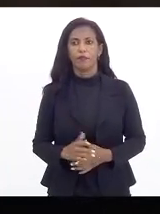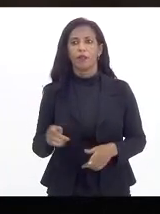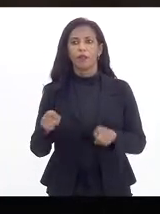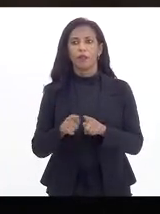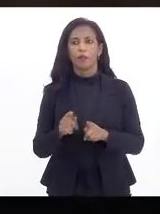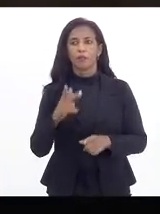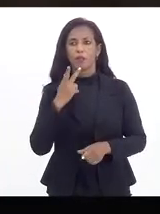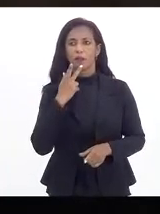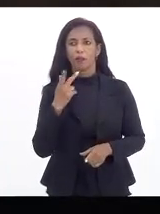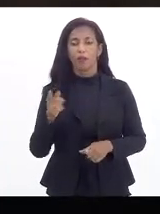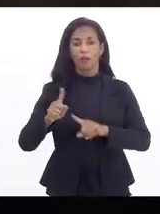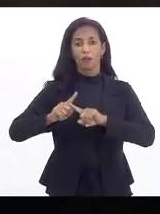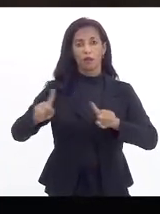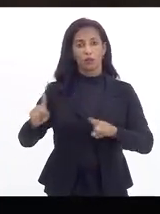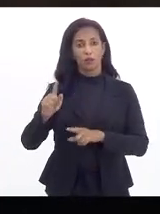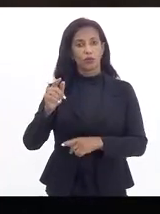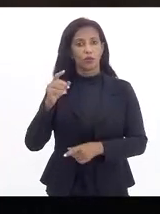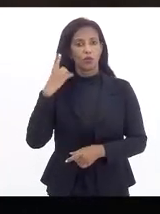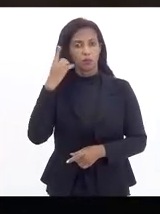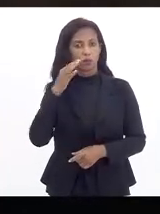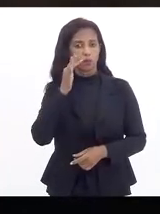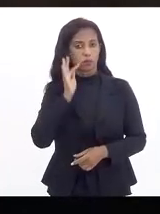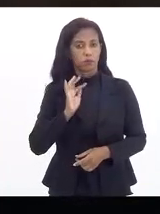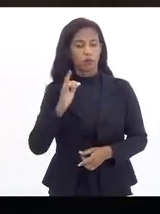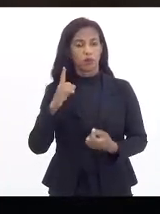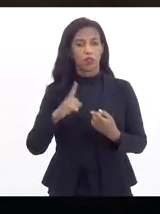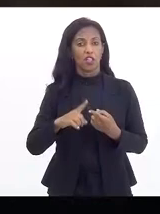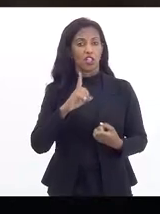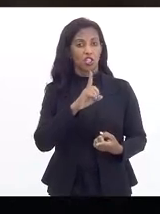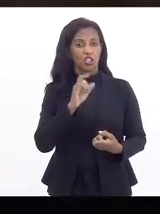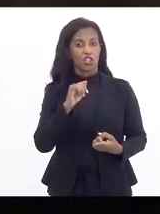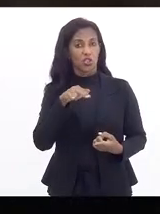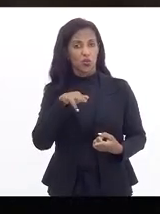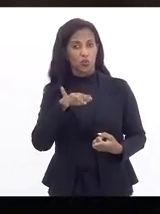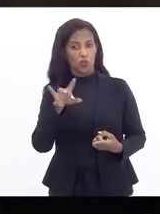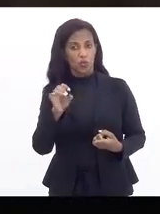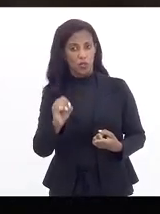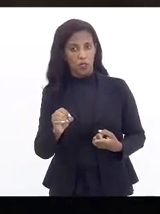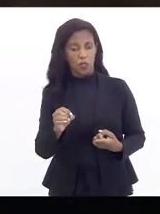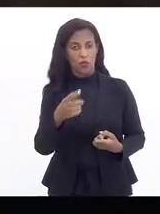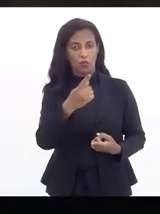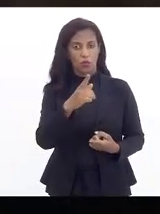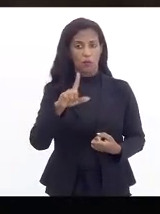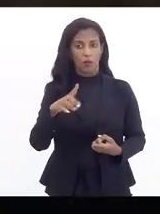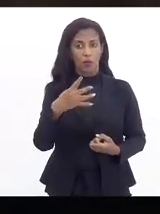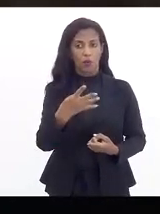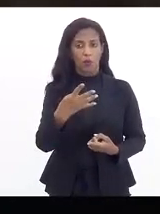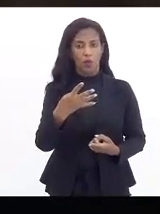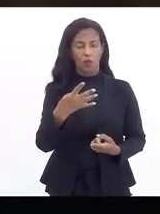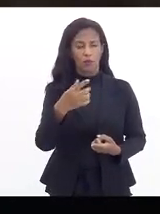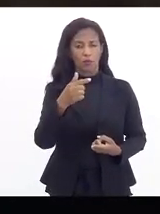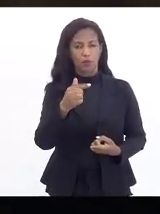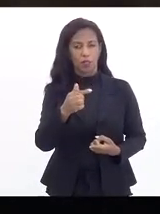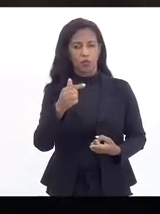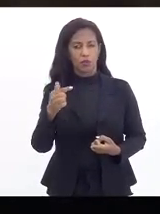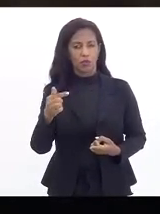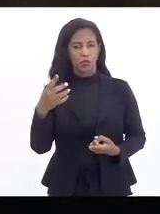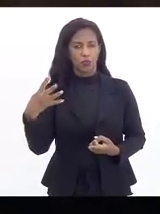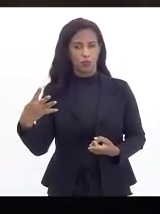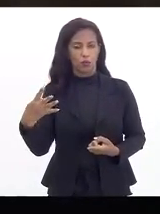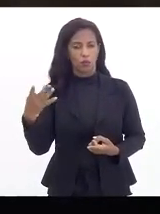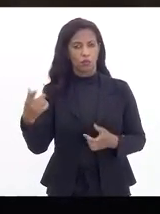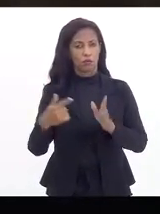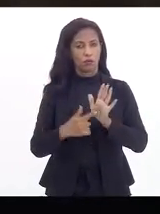dizer, senhor presidente, não só ao deputado Flávio Serafini, mas ao deputado Dionísio Lins, no PL 4774, que